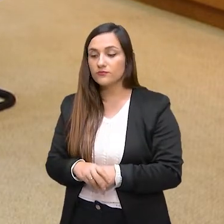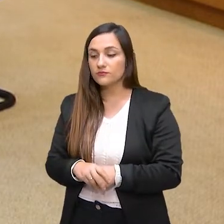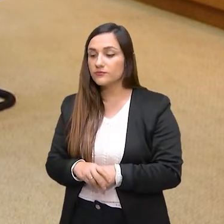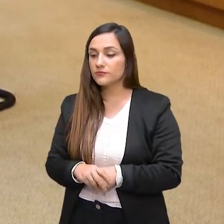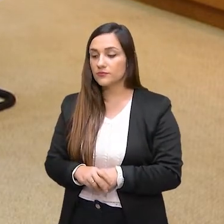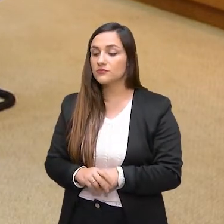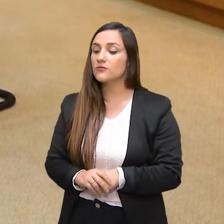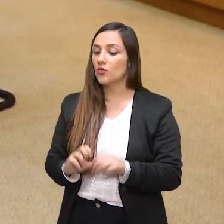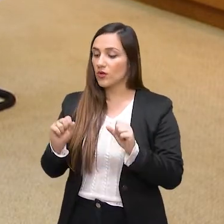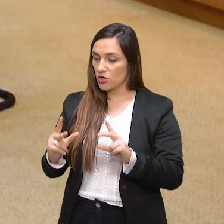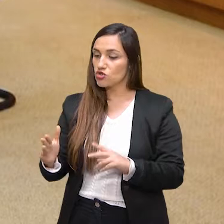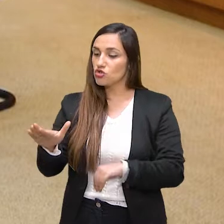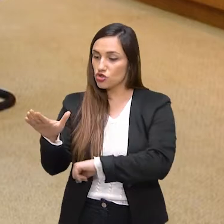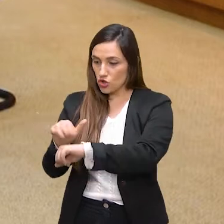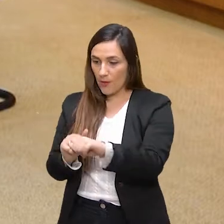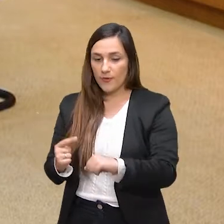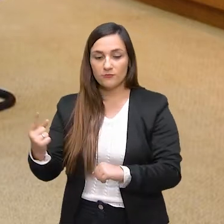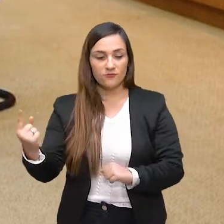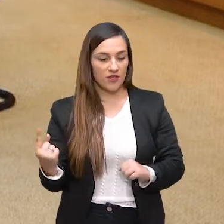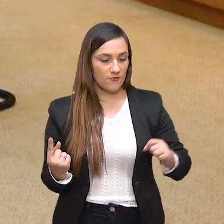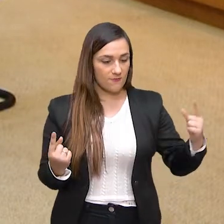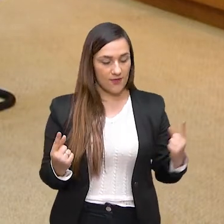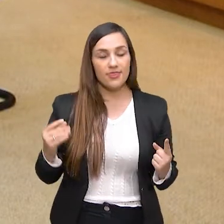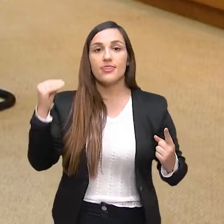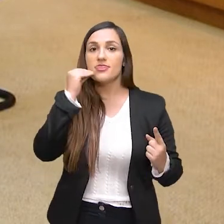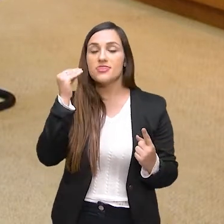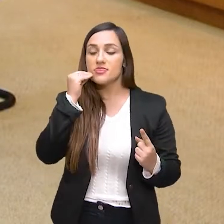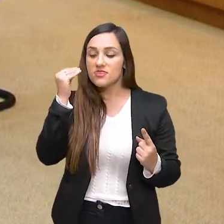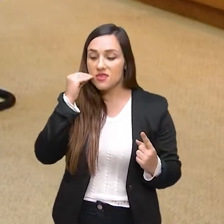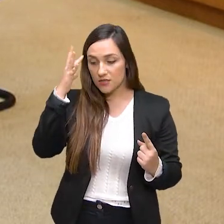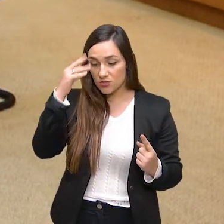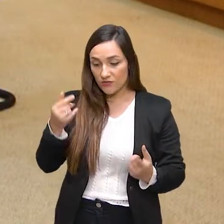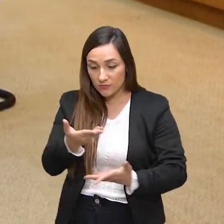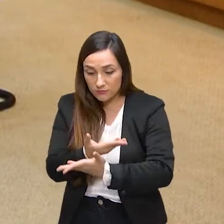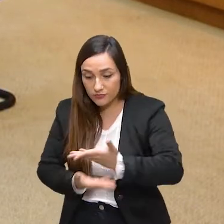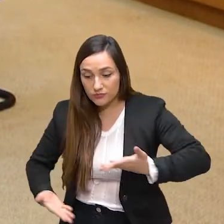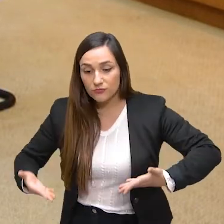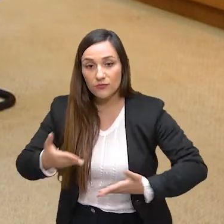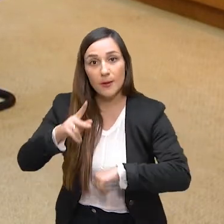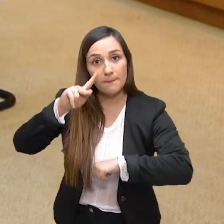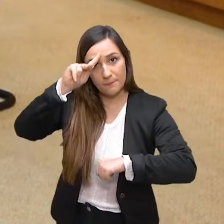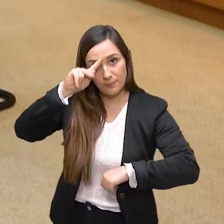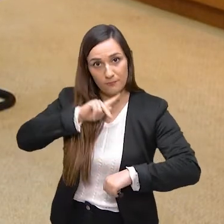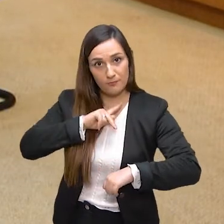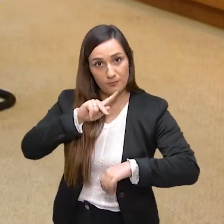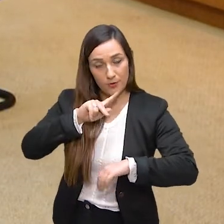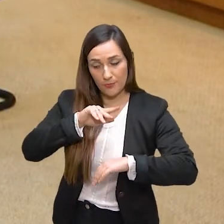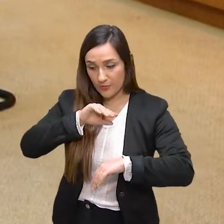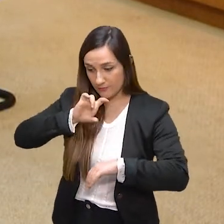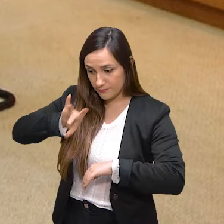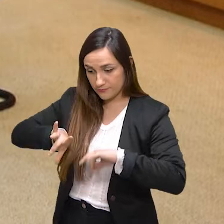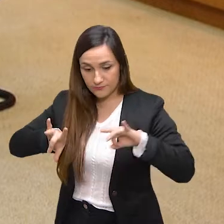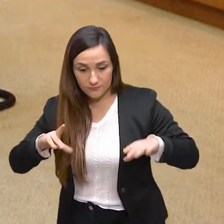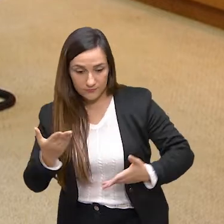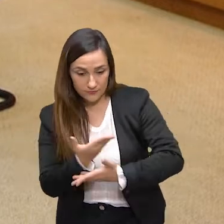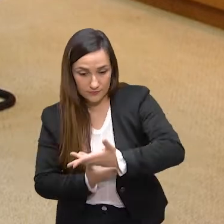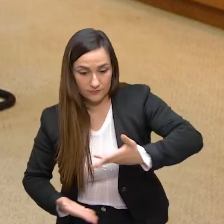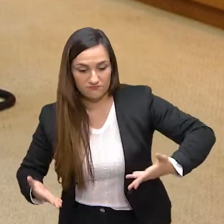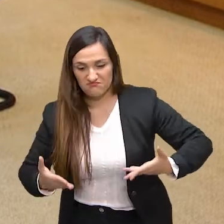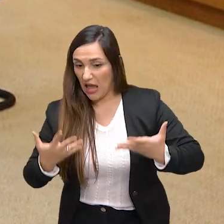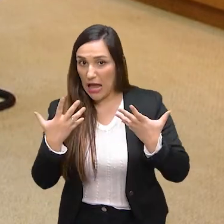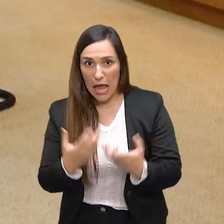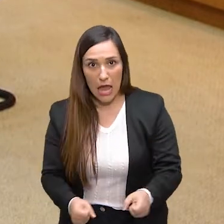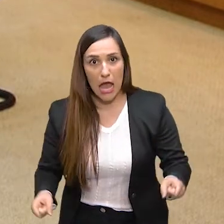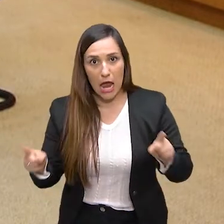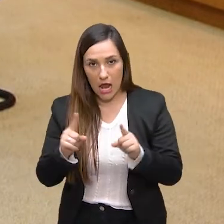de tentativa de mediação, de conciliação das partes. Se não houver isso, o réu terá um prazo para